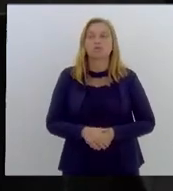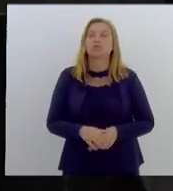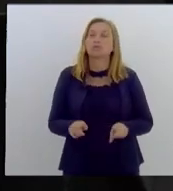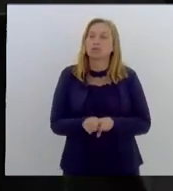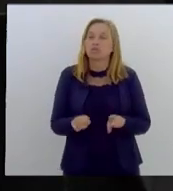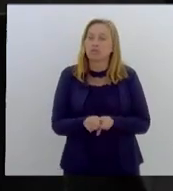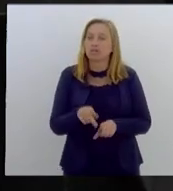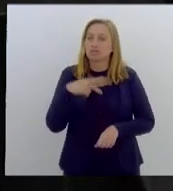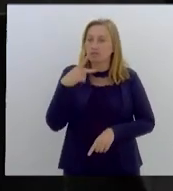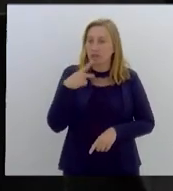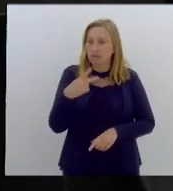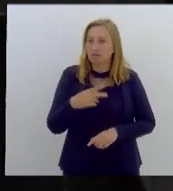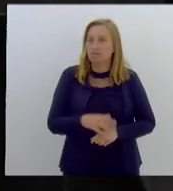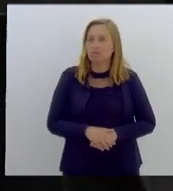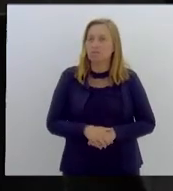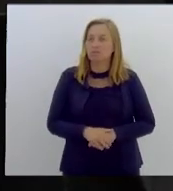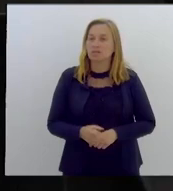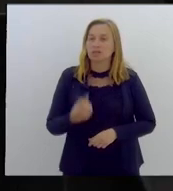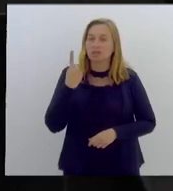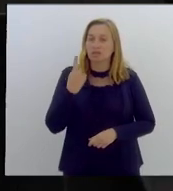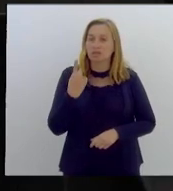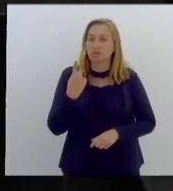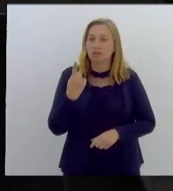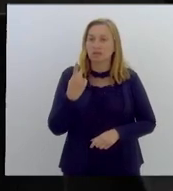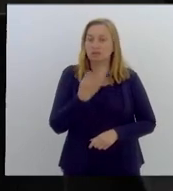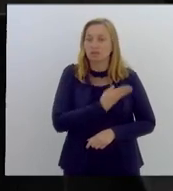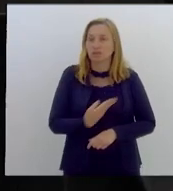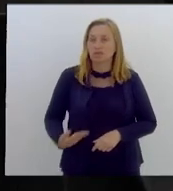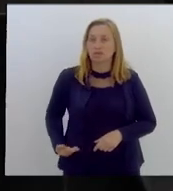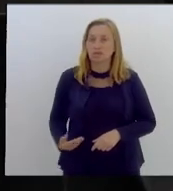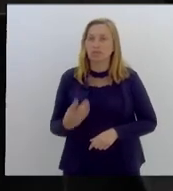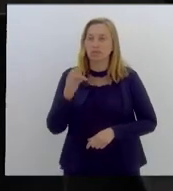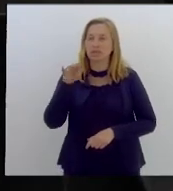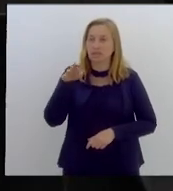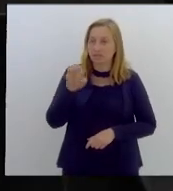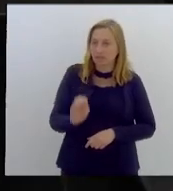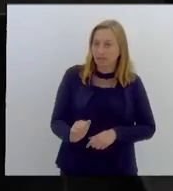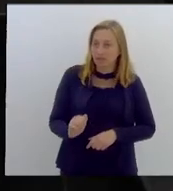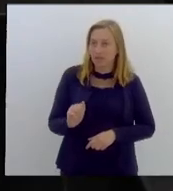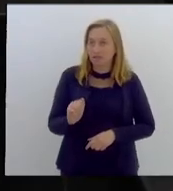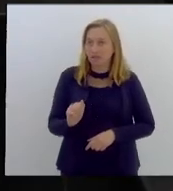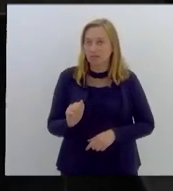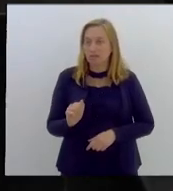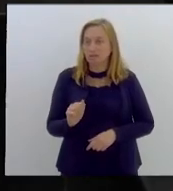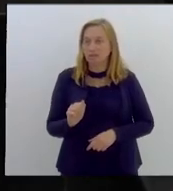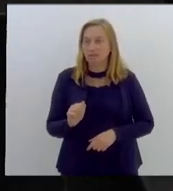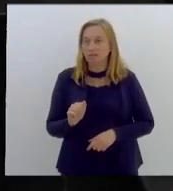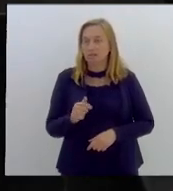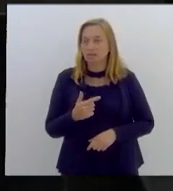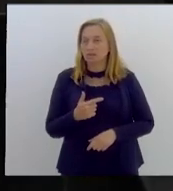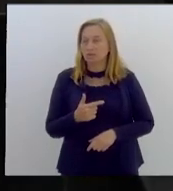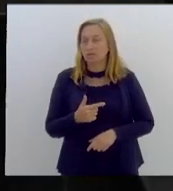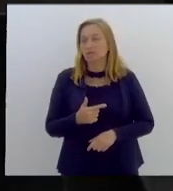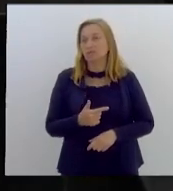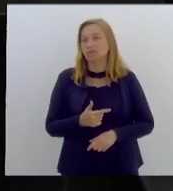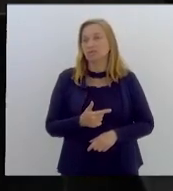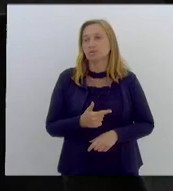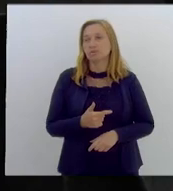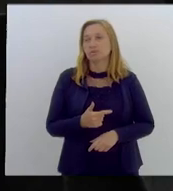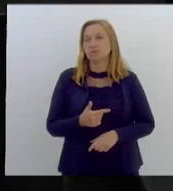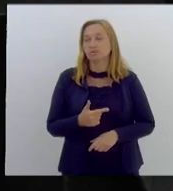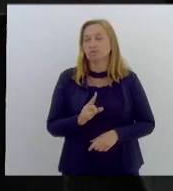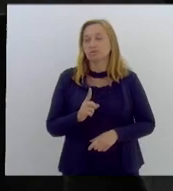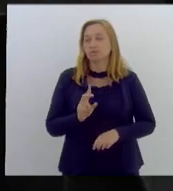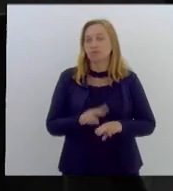também a ex-governadora Benedita da Silva, que exerceu o mandato, que não passou por essa situação, que não tenha